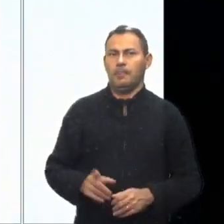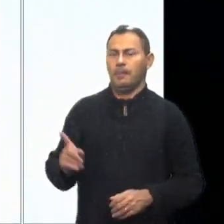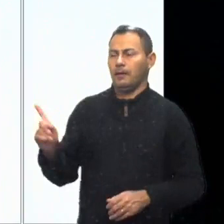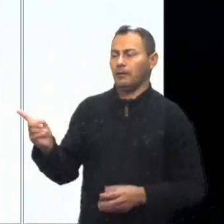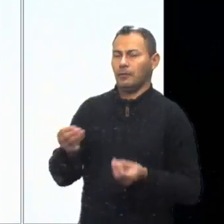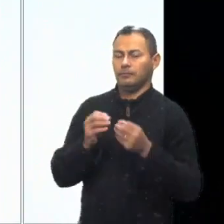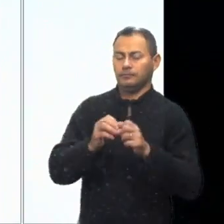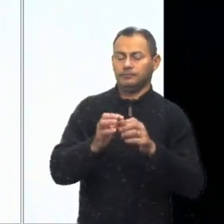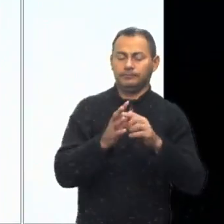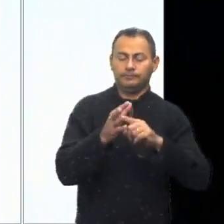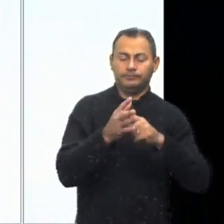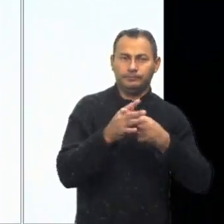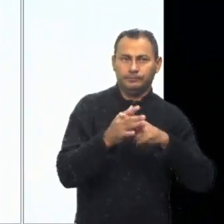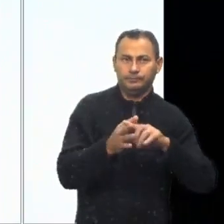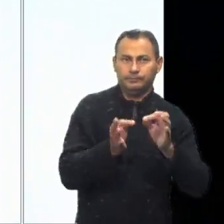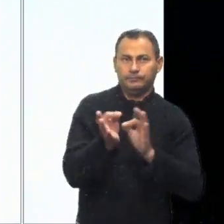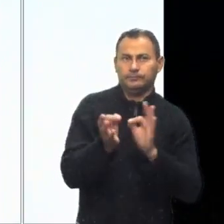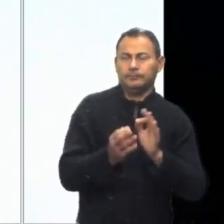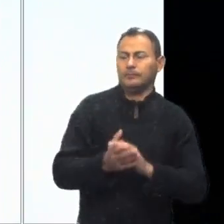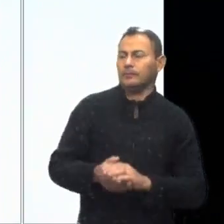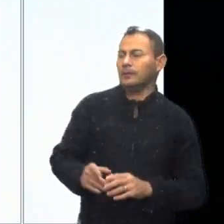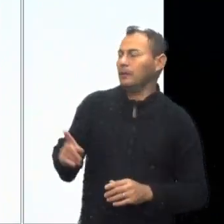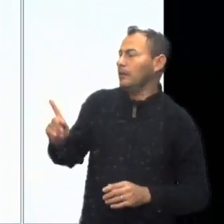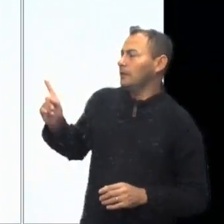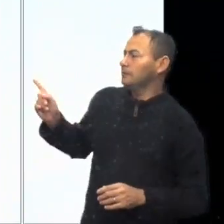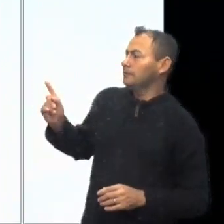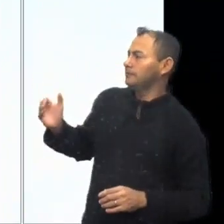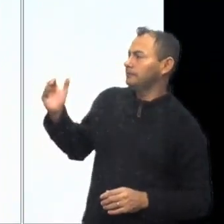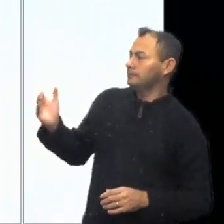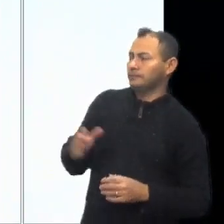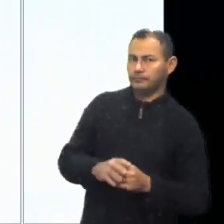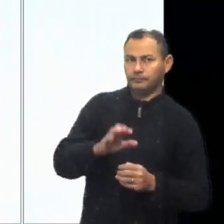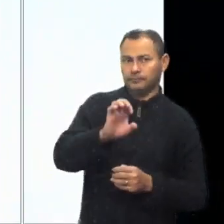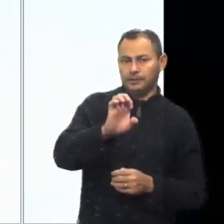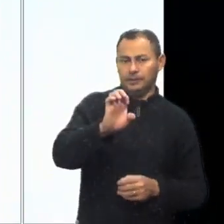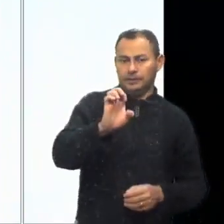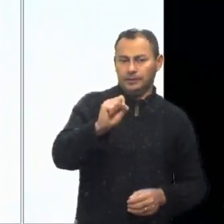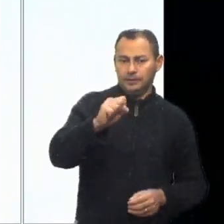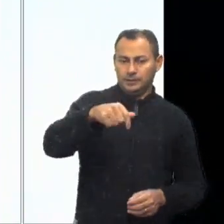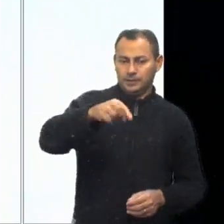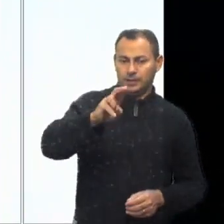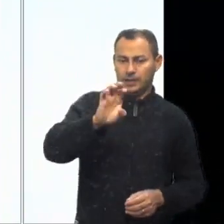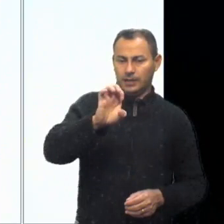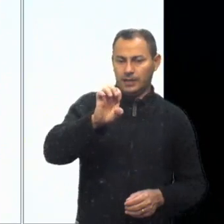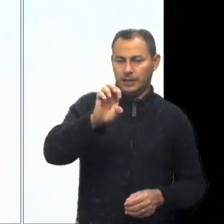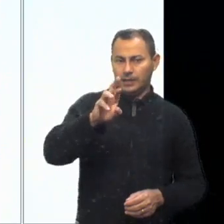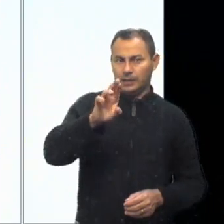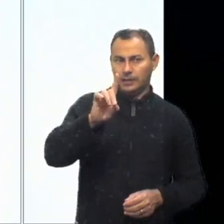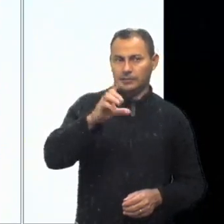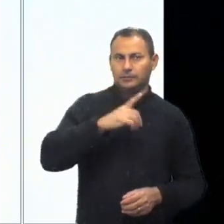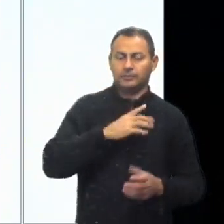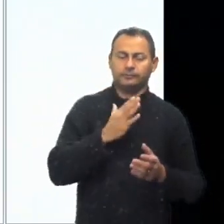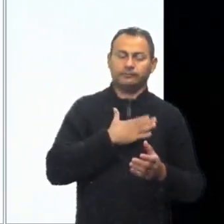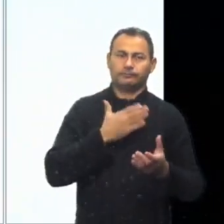como que eu deixei configurado? Aqui no canto esquerdo, tem os meus